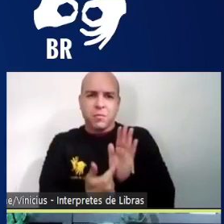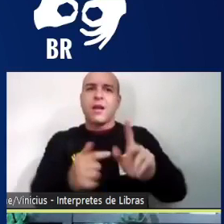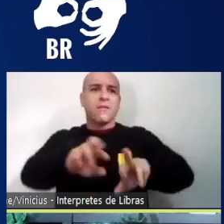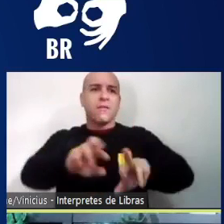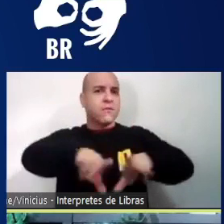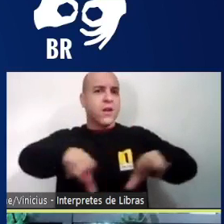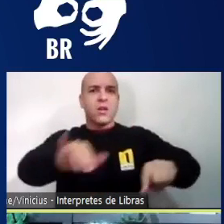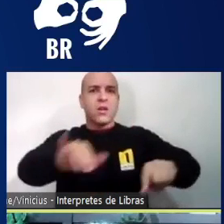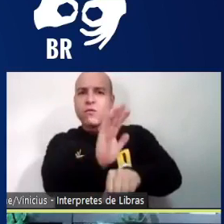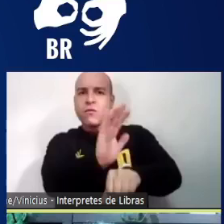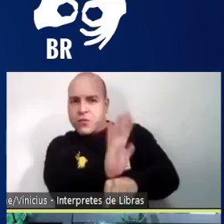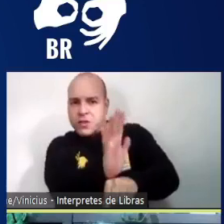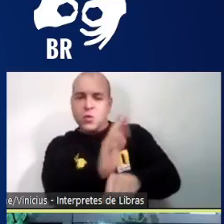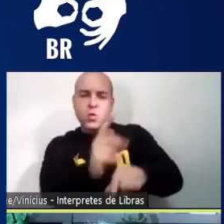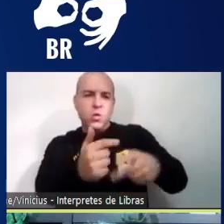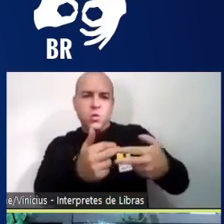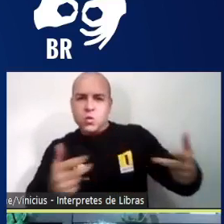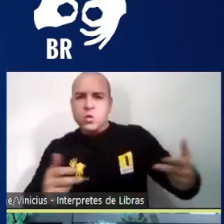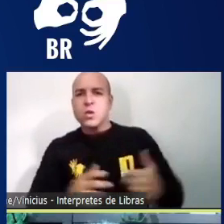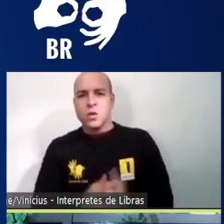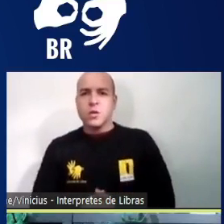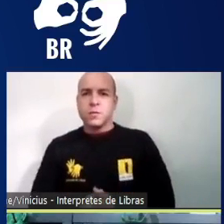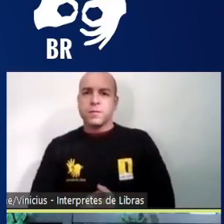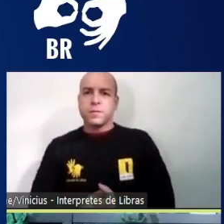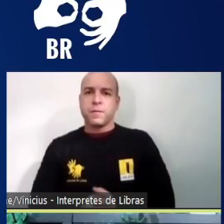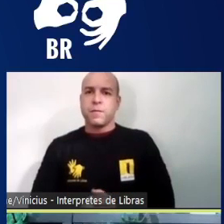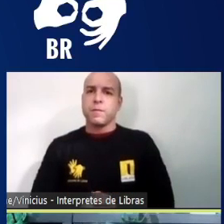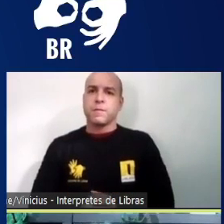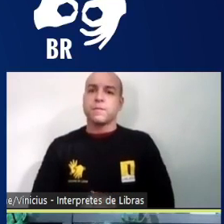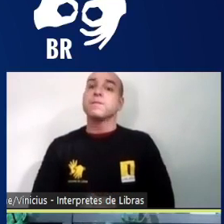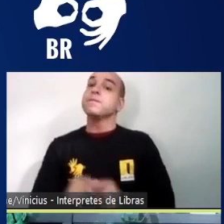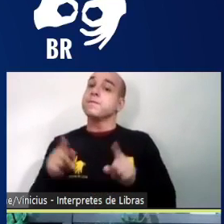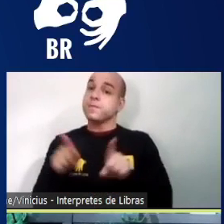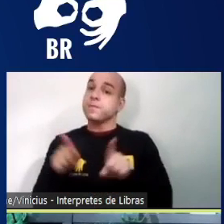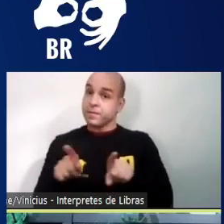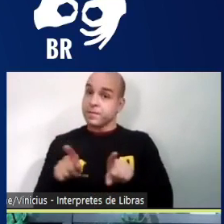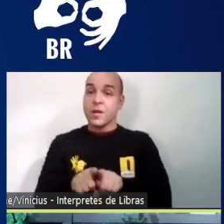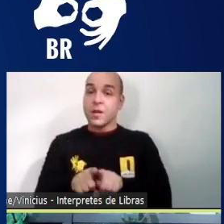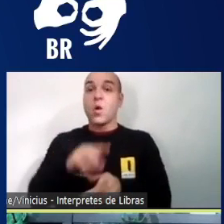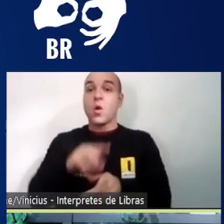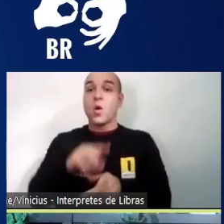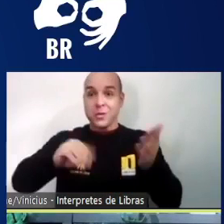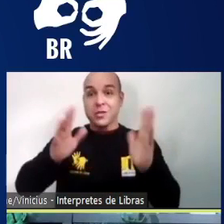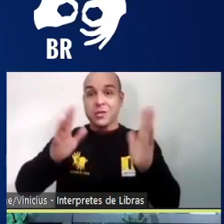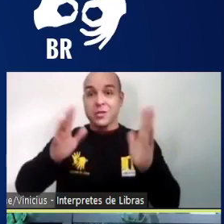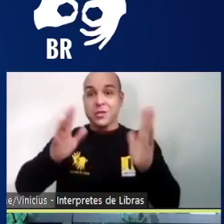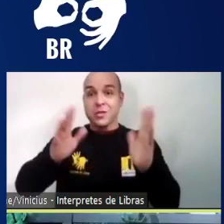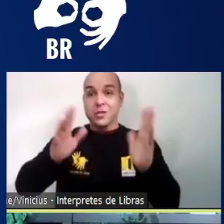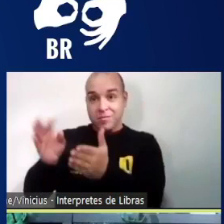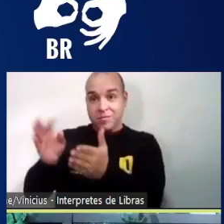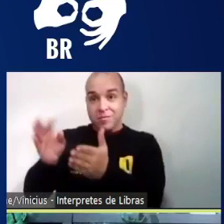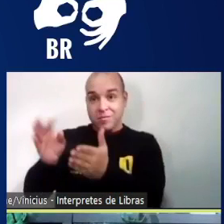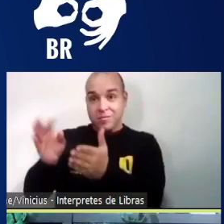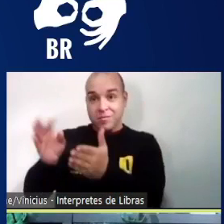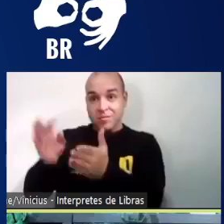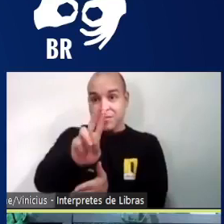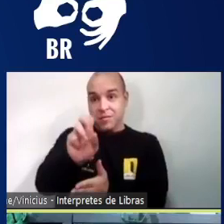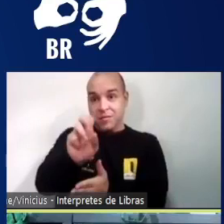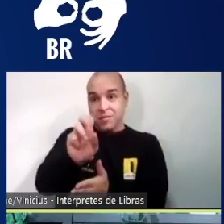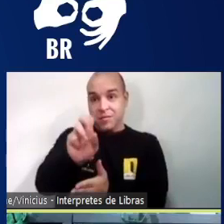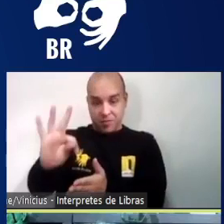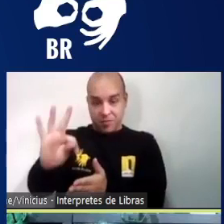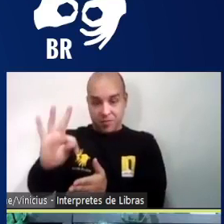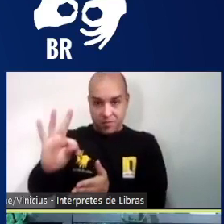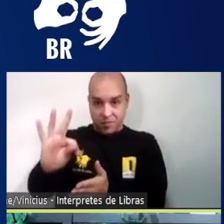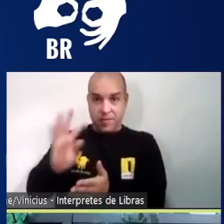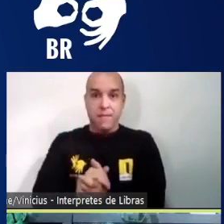né? Até no canal da Trust também tem. Vão lá, procurem, pesquisem. Vale a